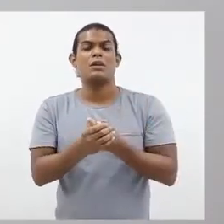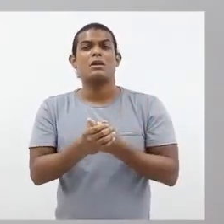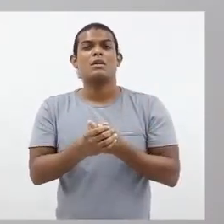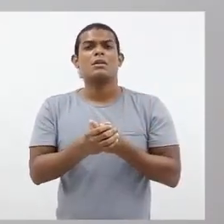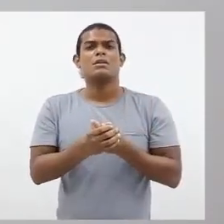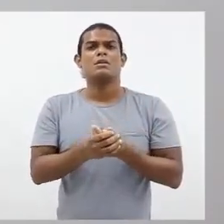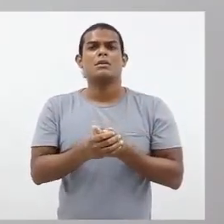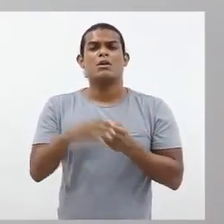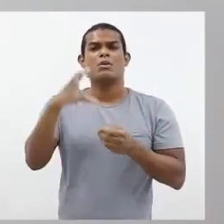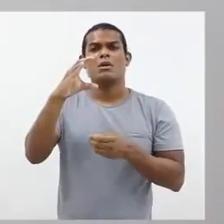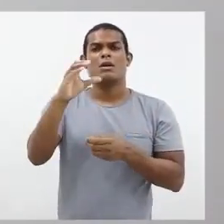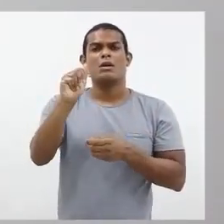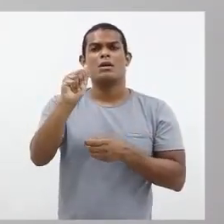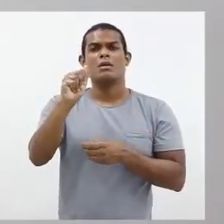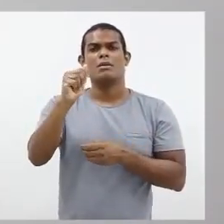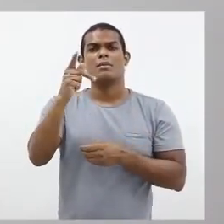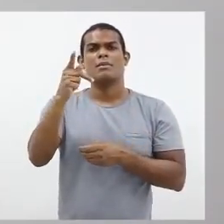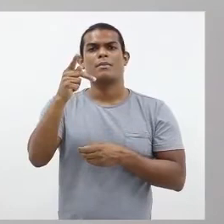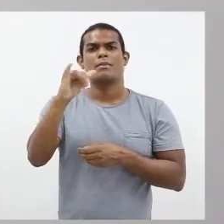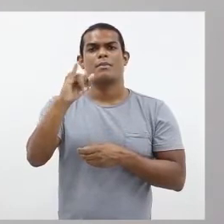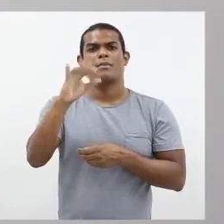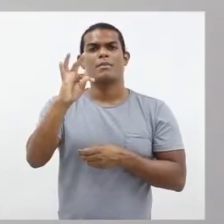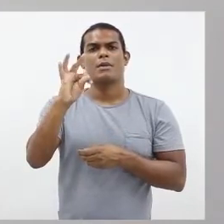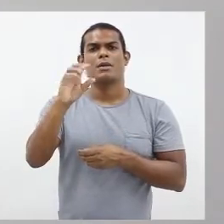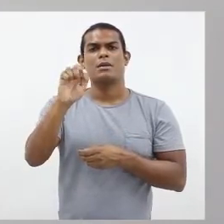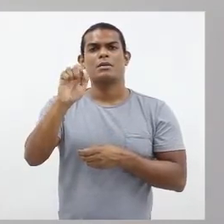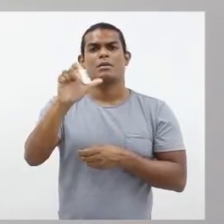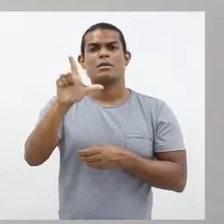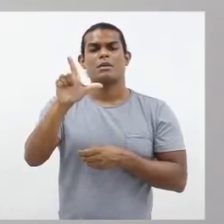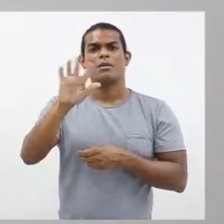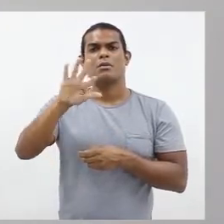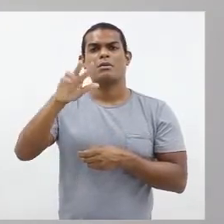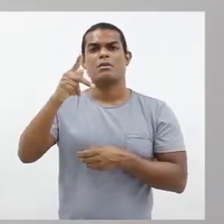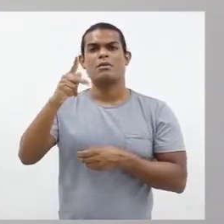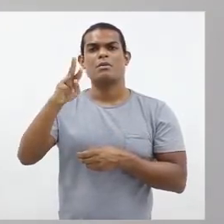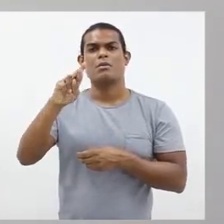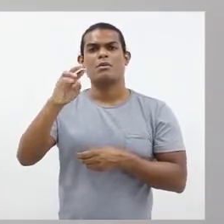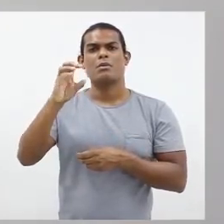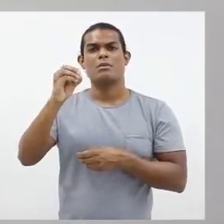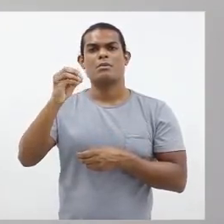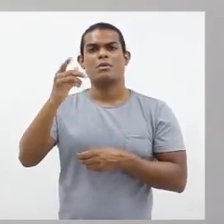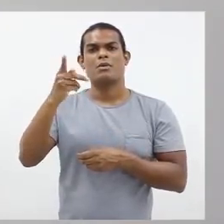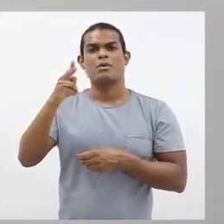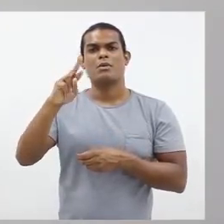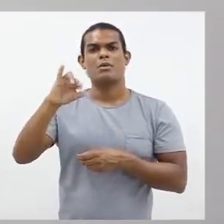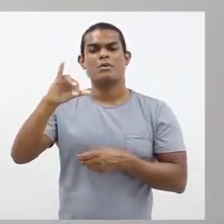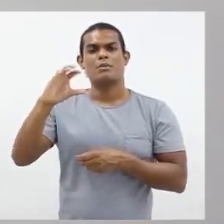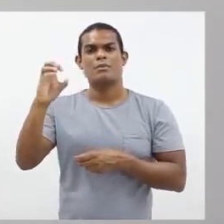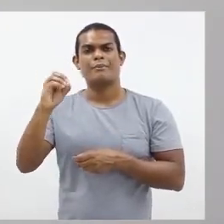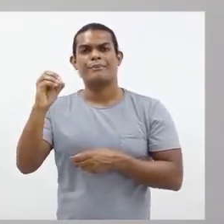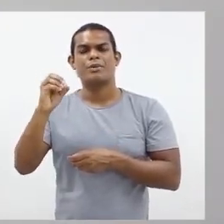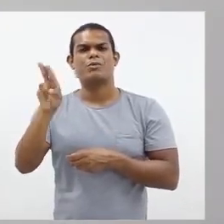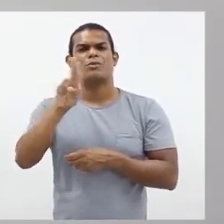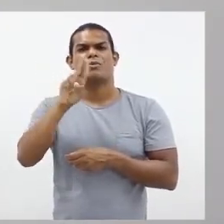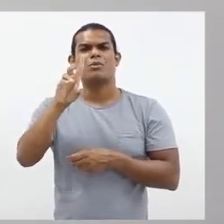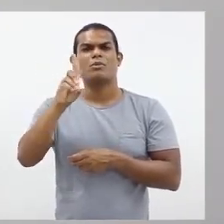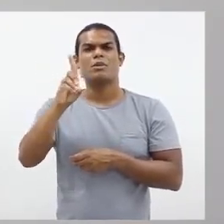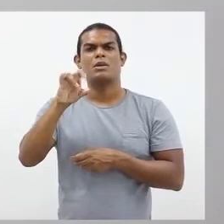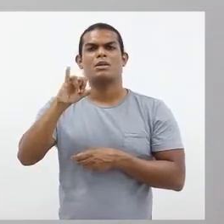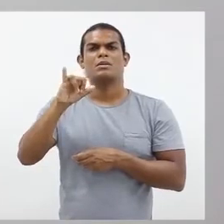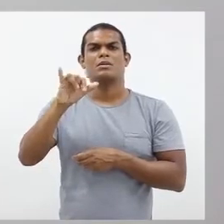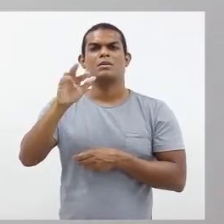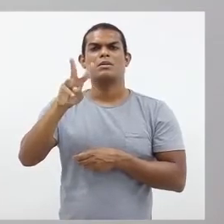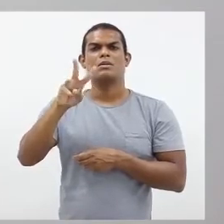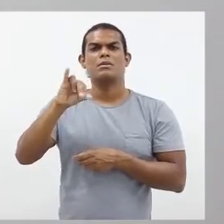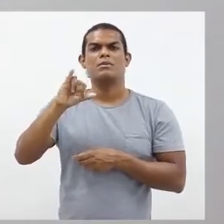que em geral a gente entende, que a gente chama como dividendos. Okay? Dividendos também não podem ser entendidos